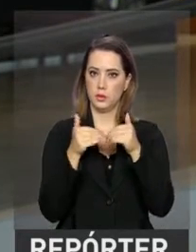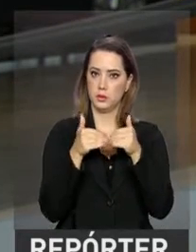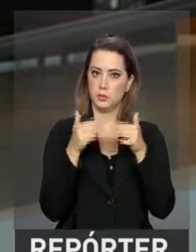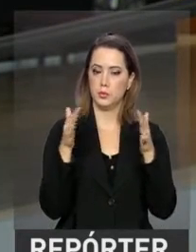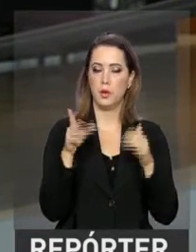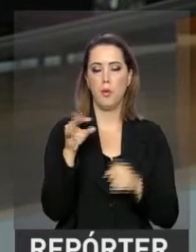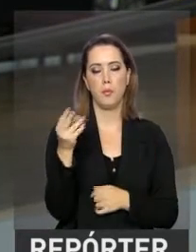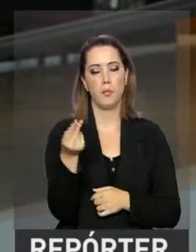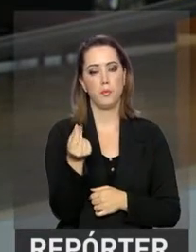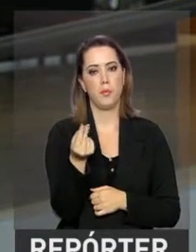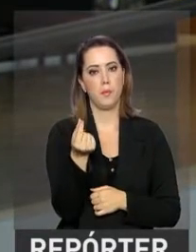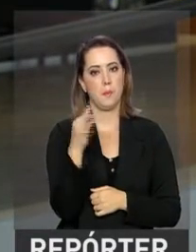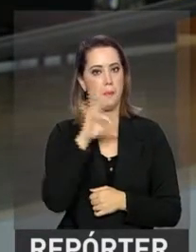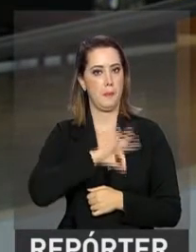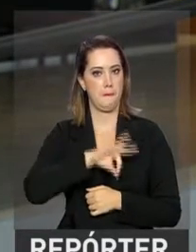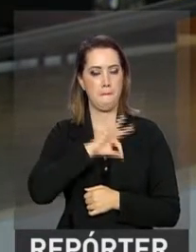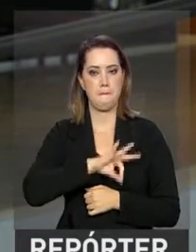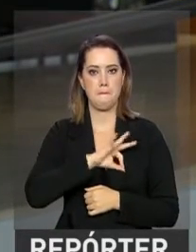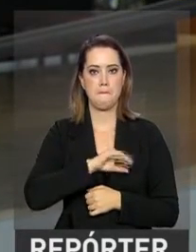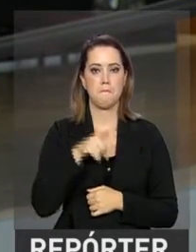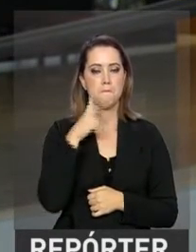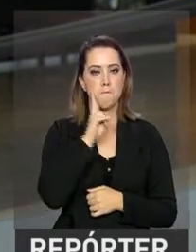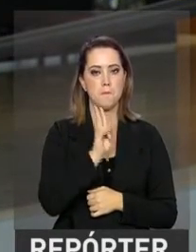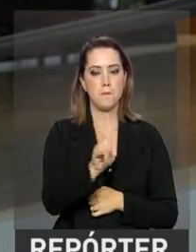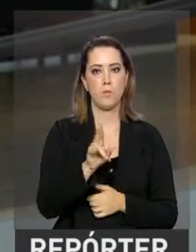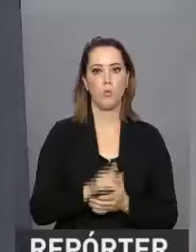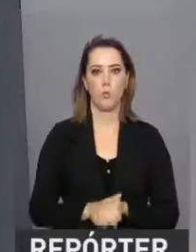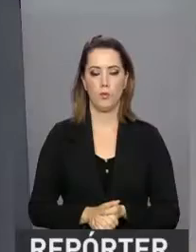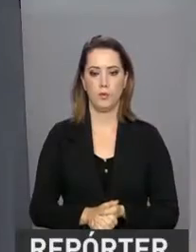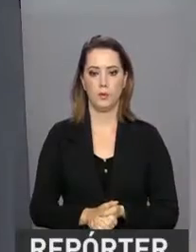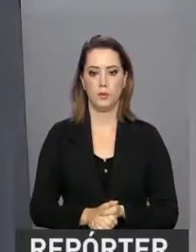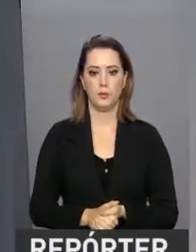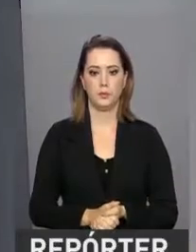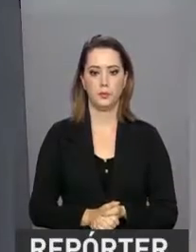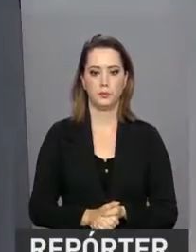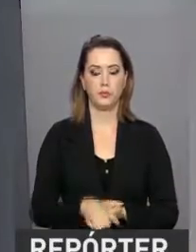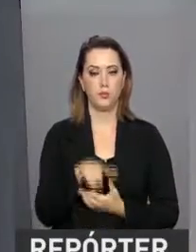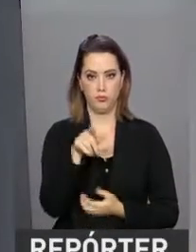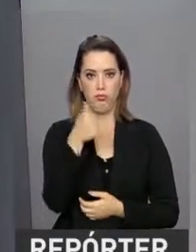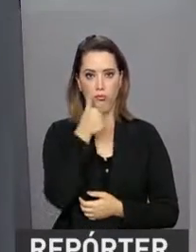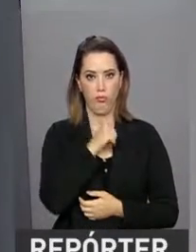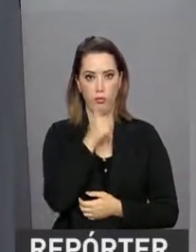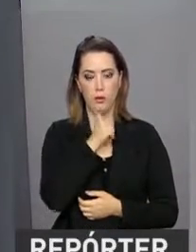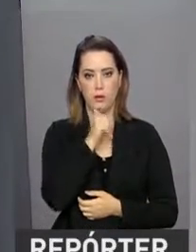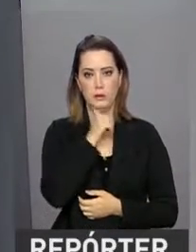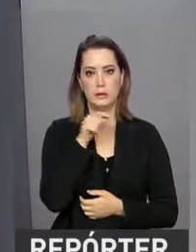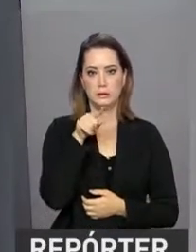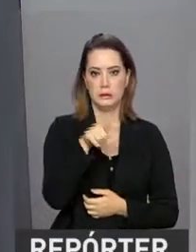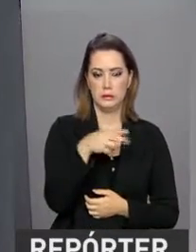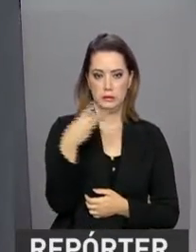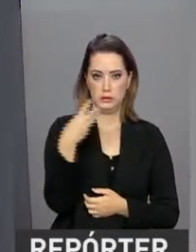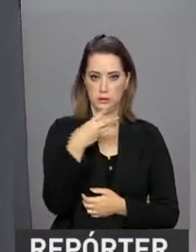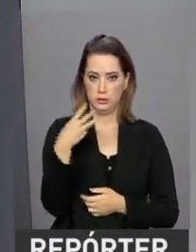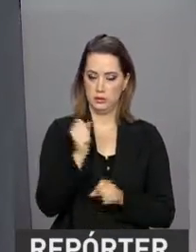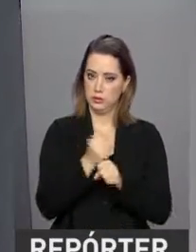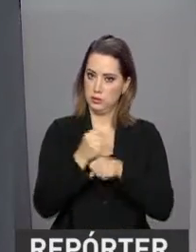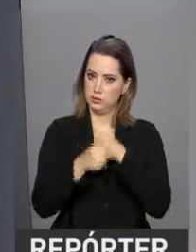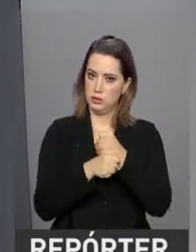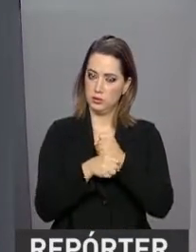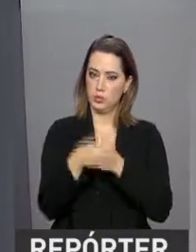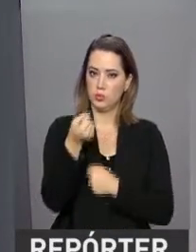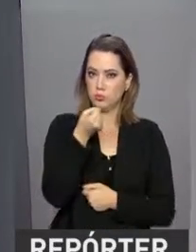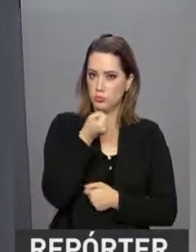participação no programa vamos ver na reportagem a estudante aline rocha está no terceiro ano de jornalismo